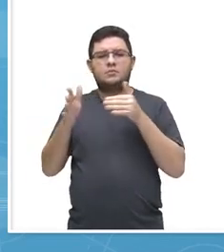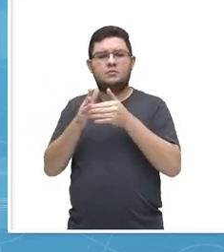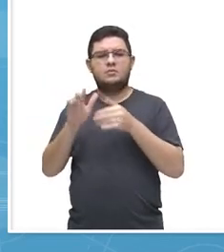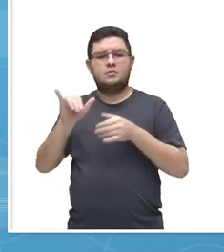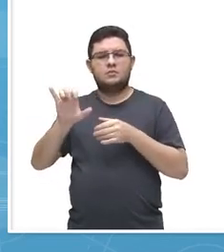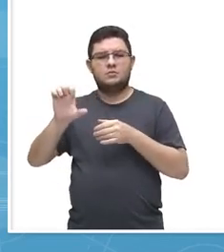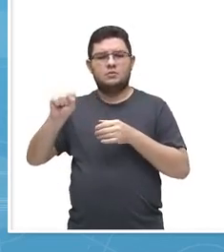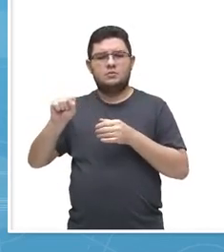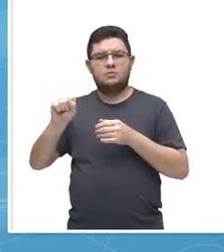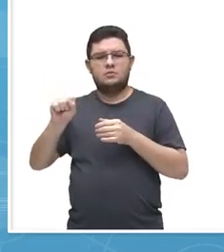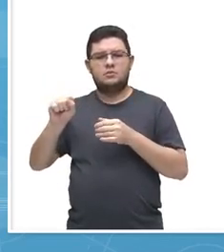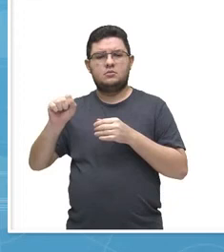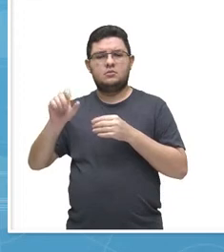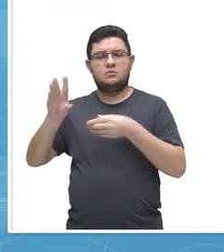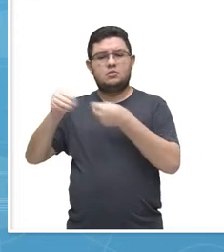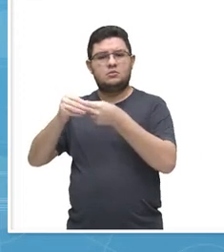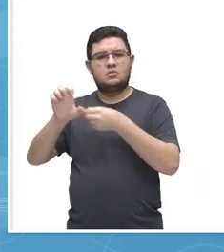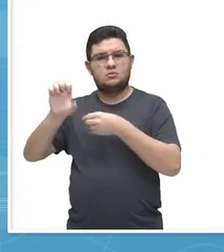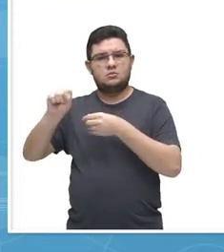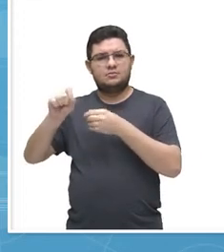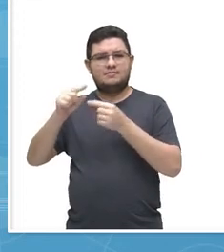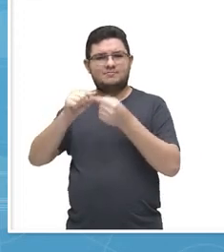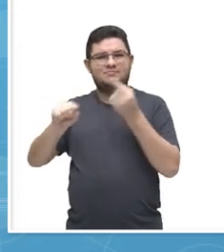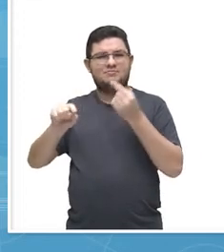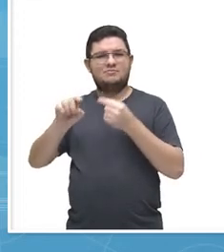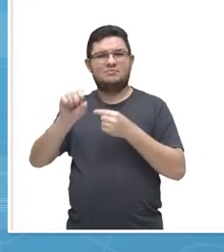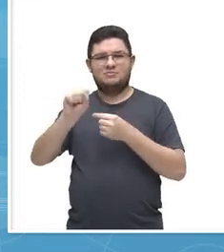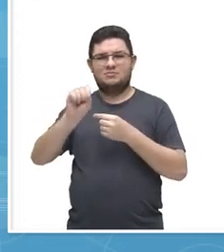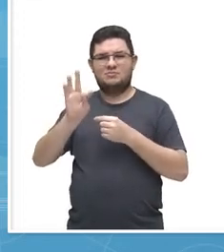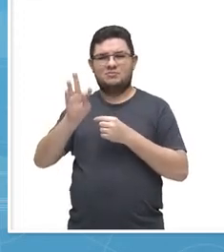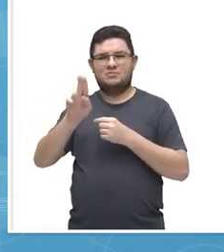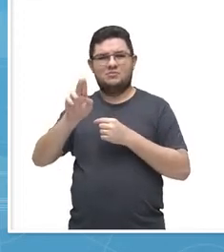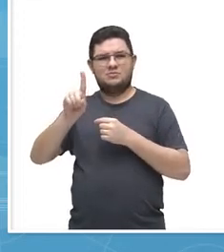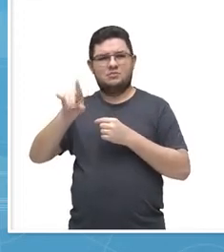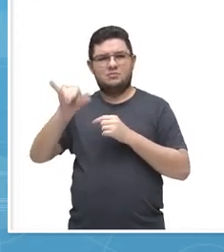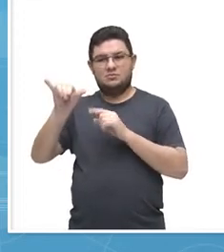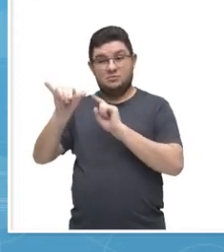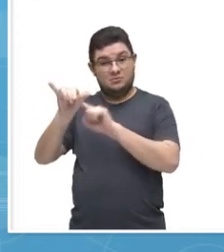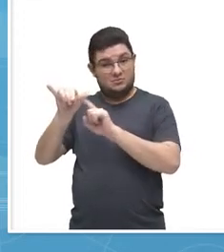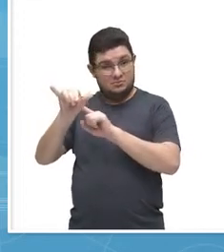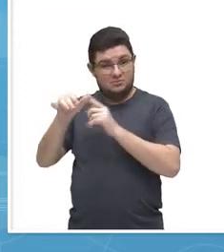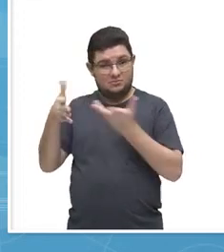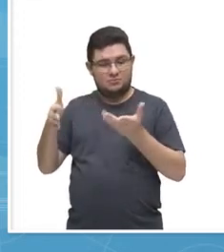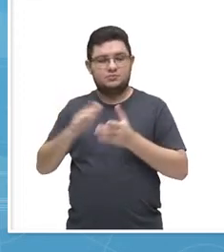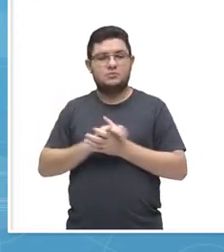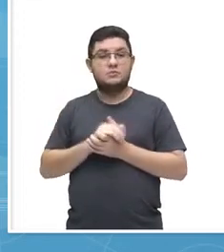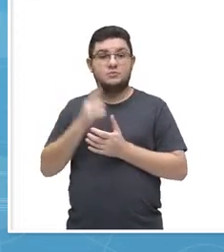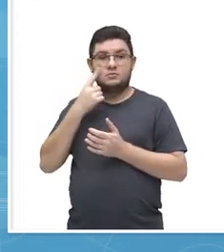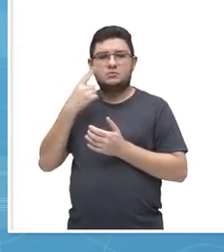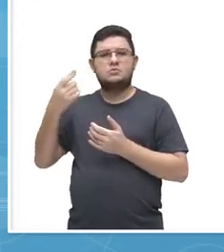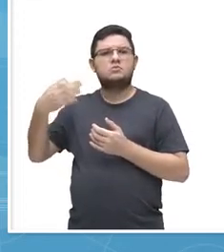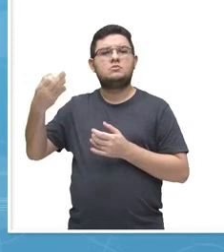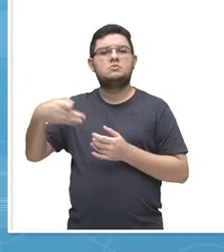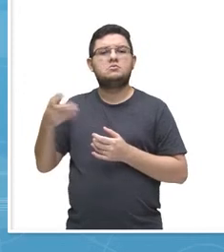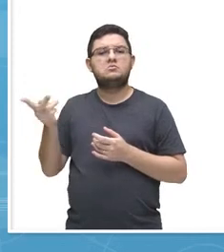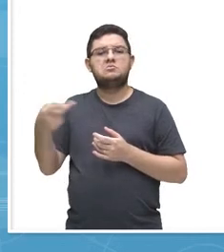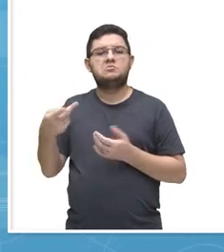meio difícil, porque aqui também termina em Y. Vamos ver se vocês acertaram essa questão. Vamos lá.